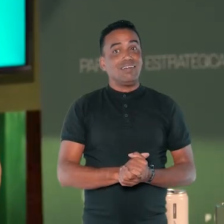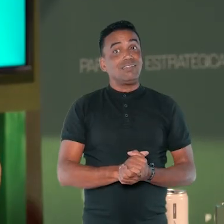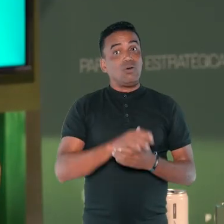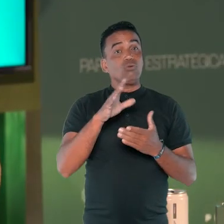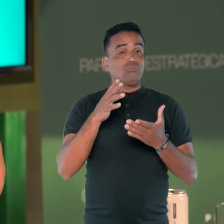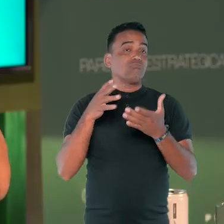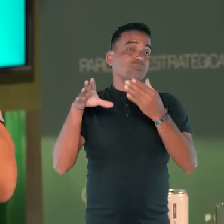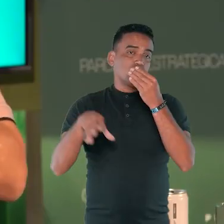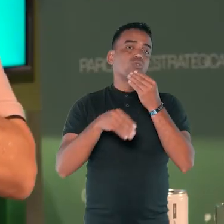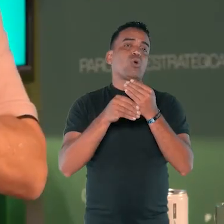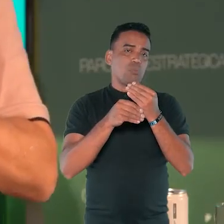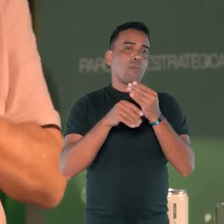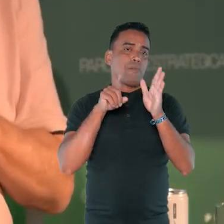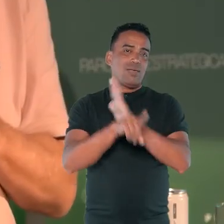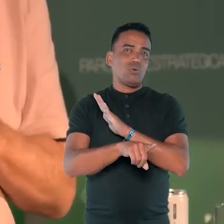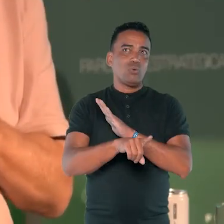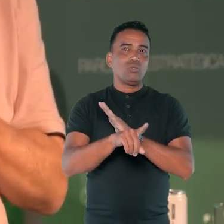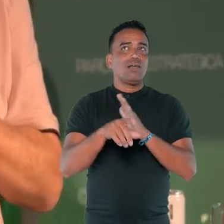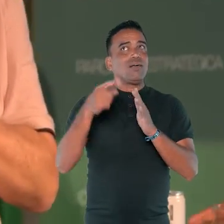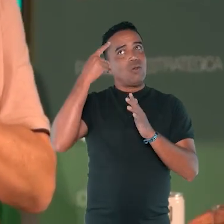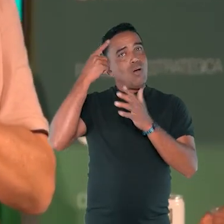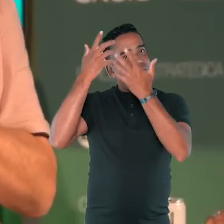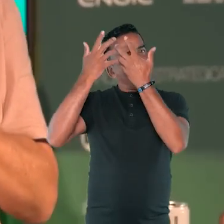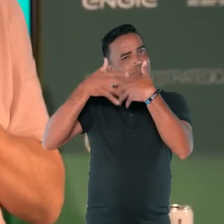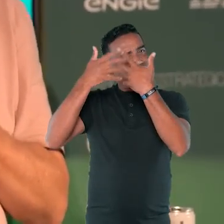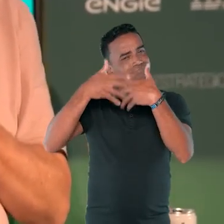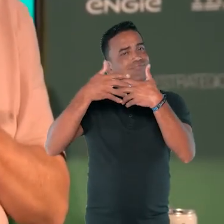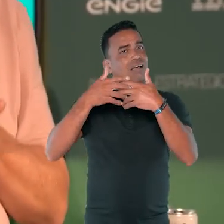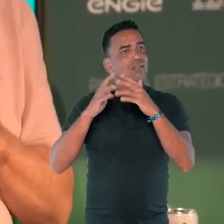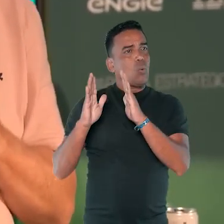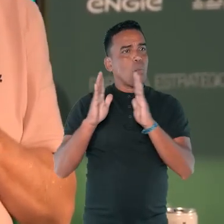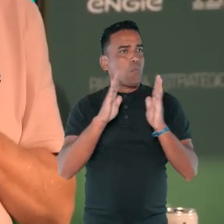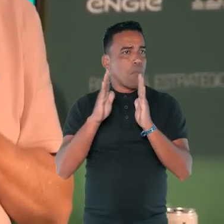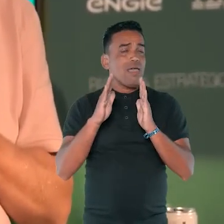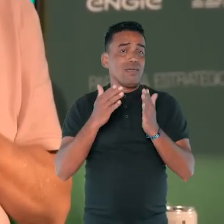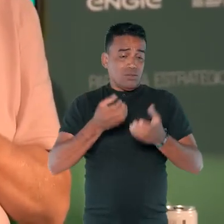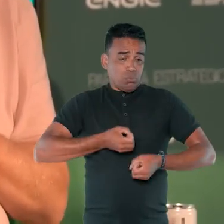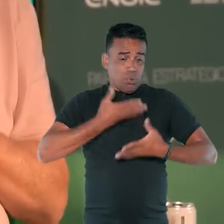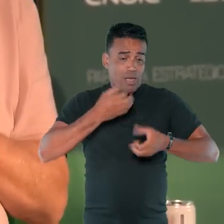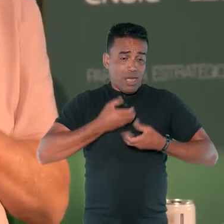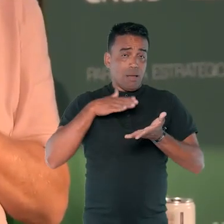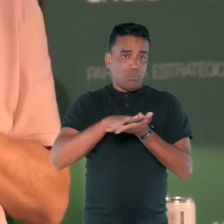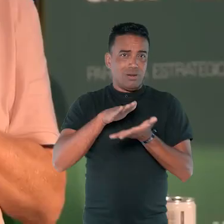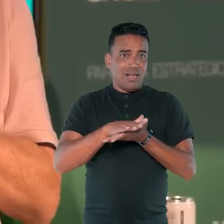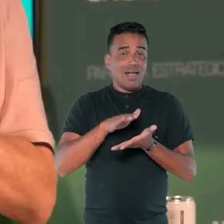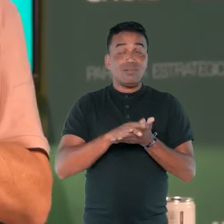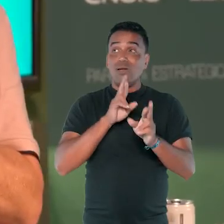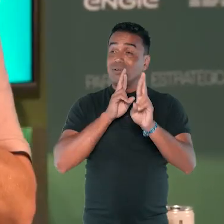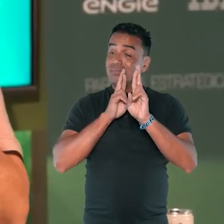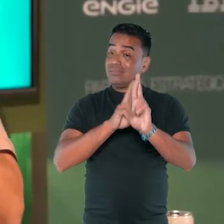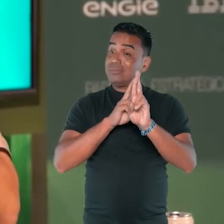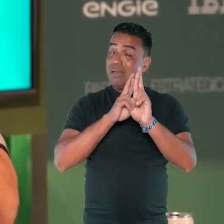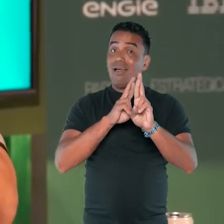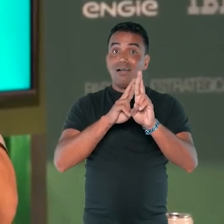do amigo nessa seguinte reflexão. Naquele momento que esse poema foi publicado, era de muita esperança de um